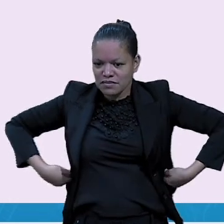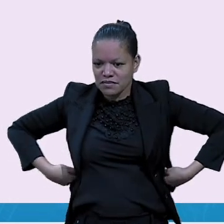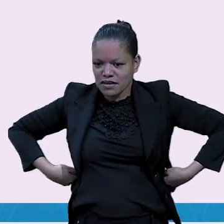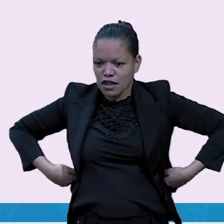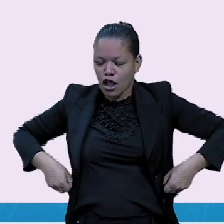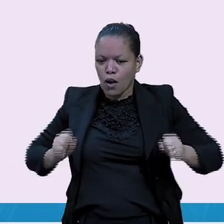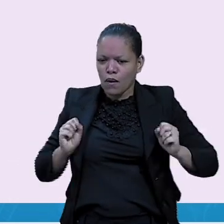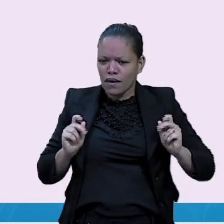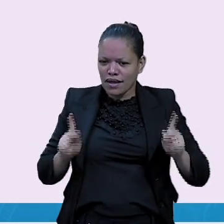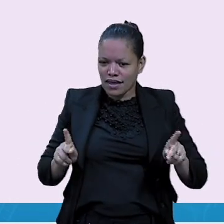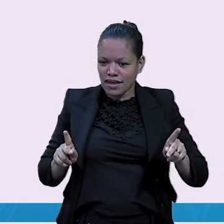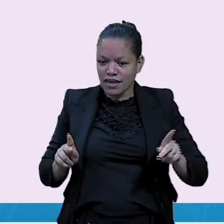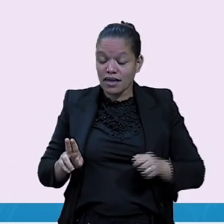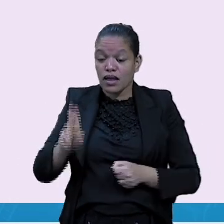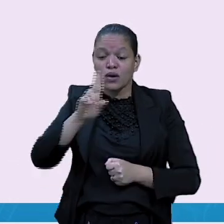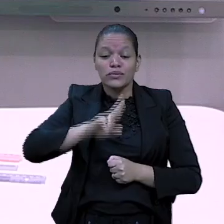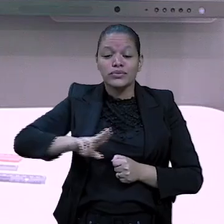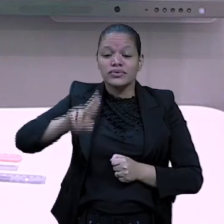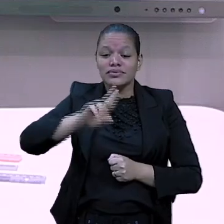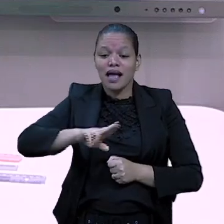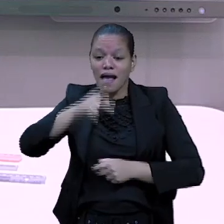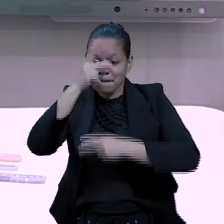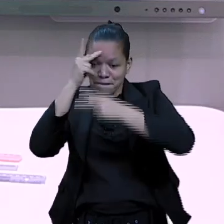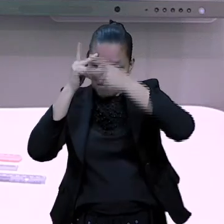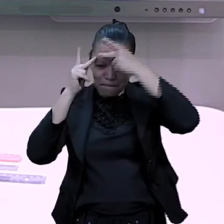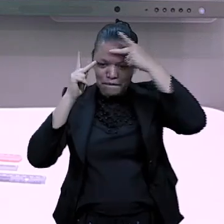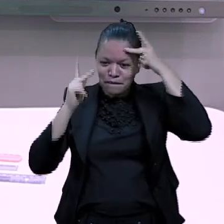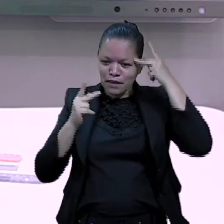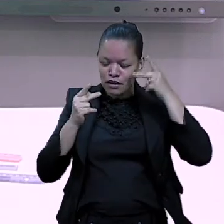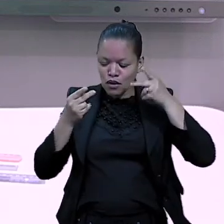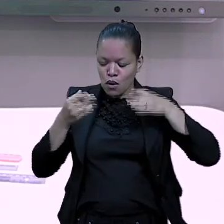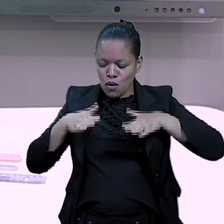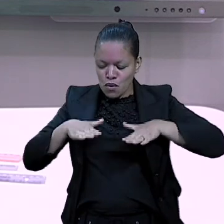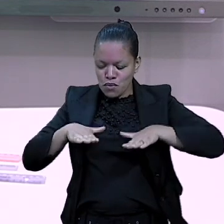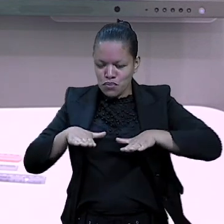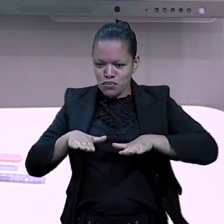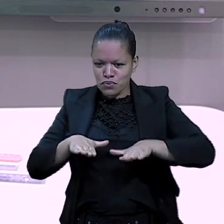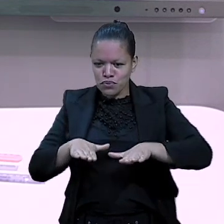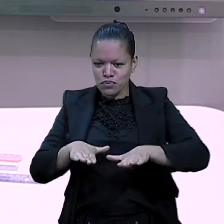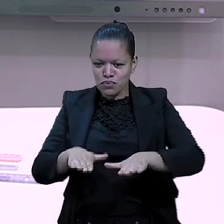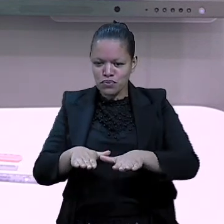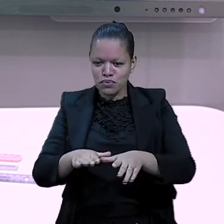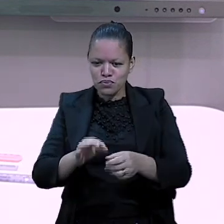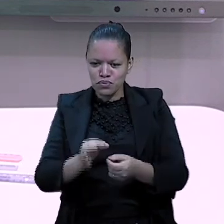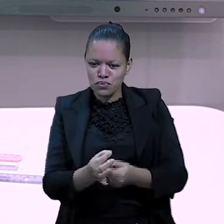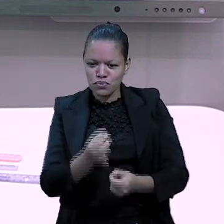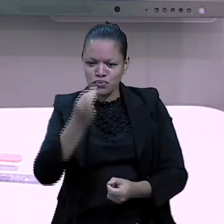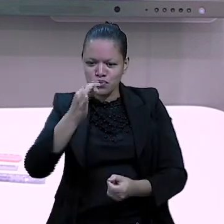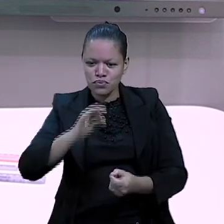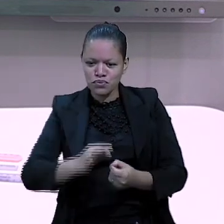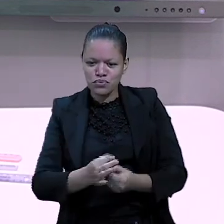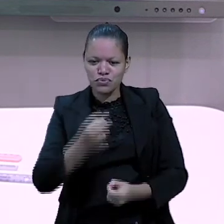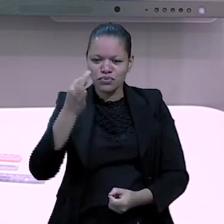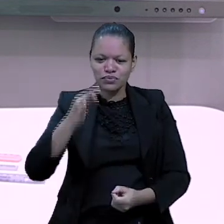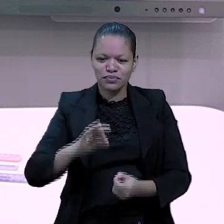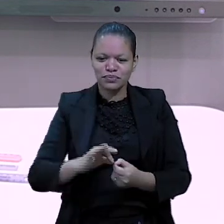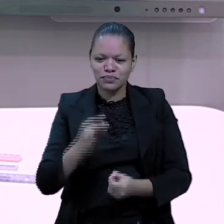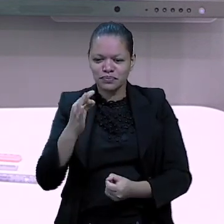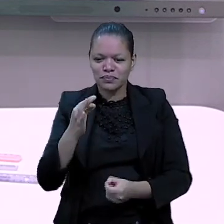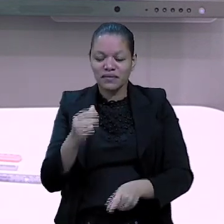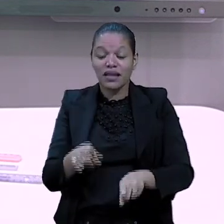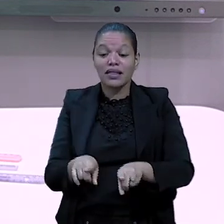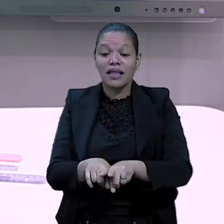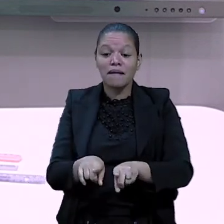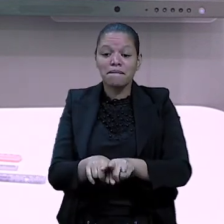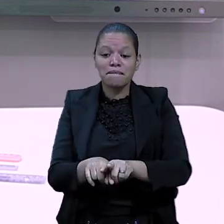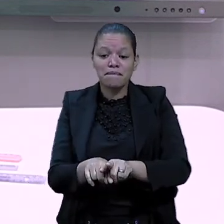vocês, olha. A fita métrica. A fita métrica também foi usada lá no início da nossa aula, na história, né? Que a mamãe pegou